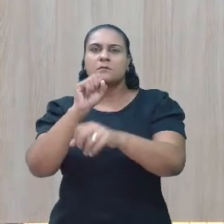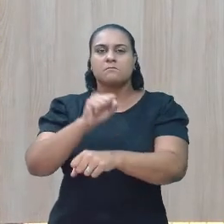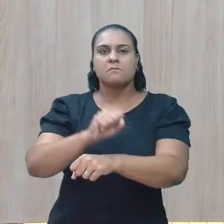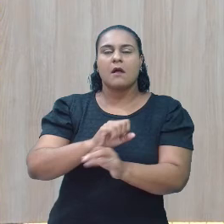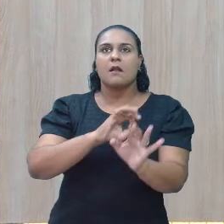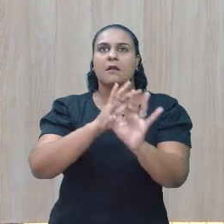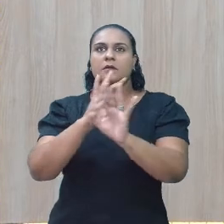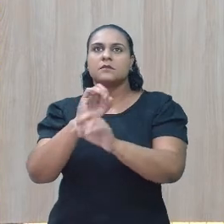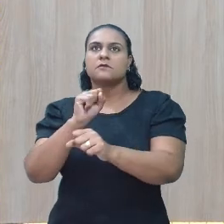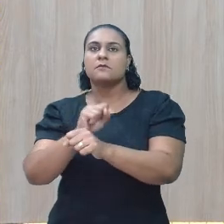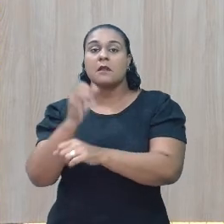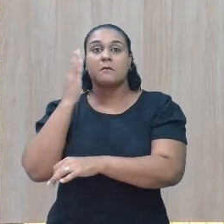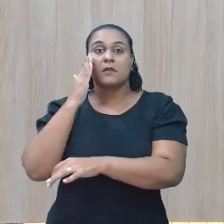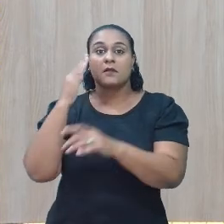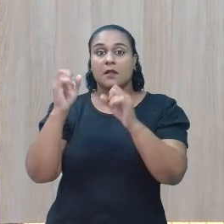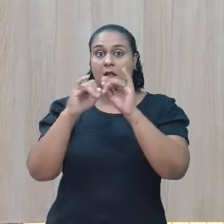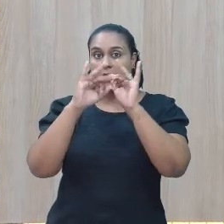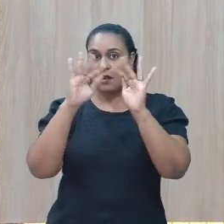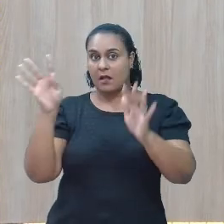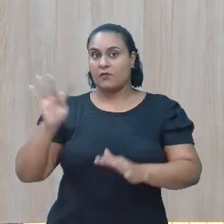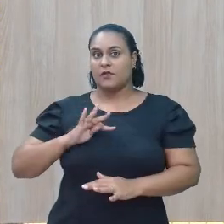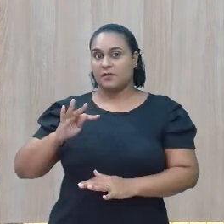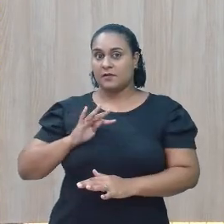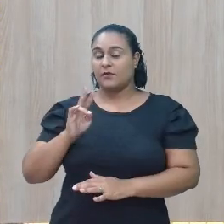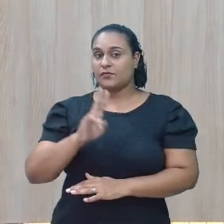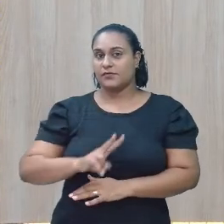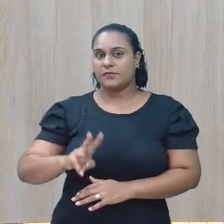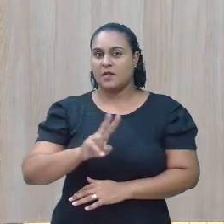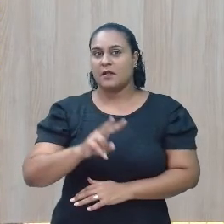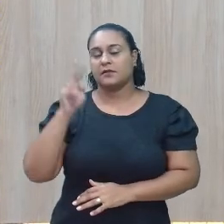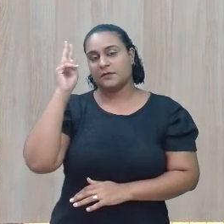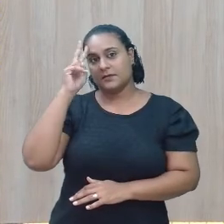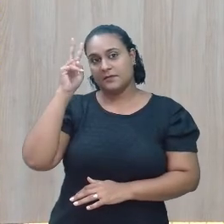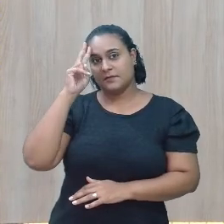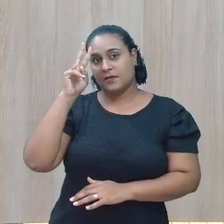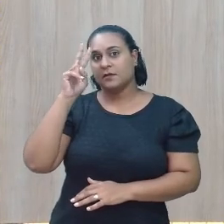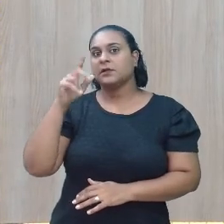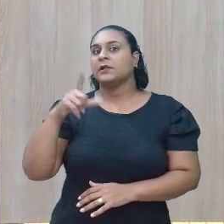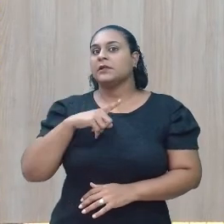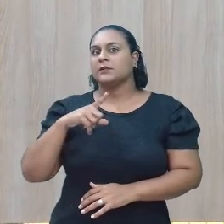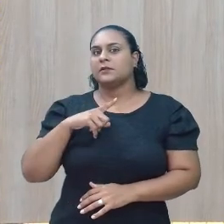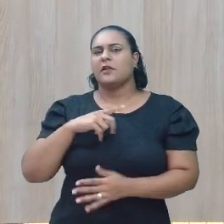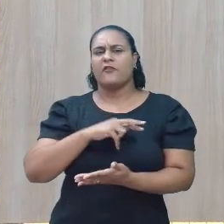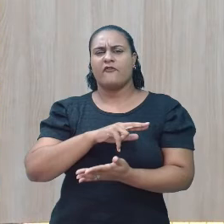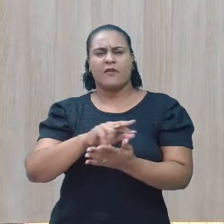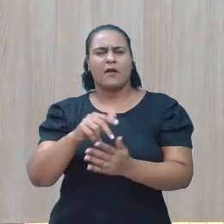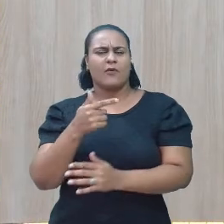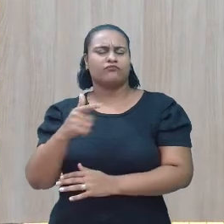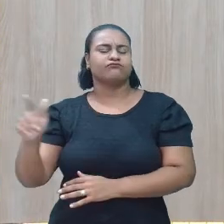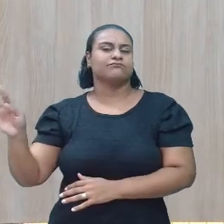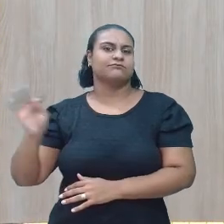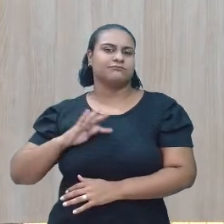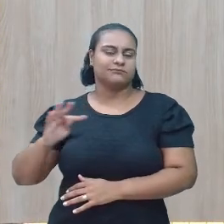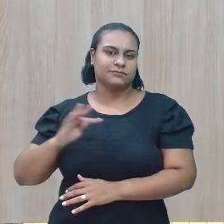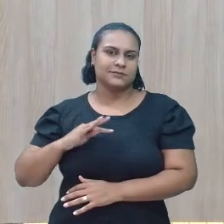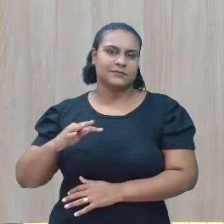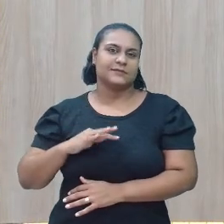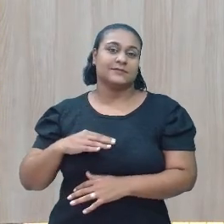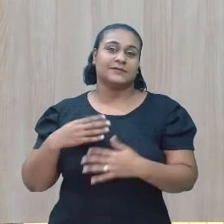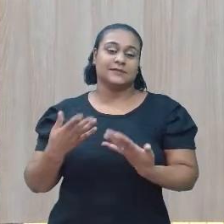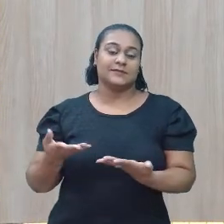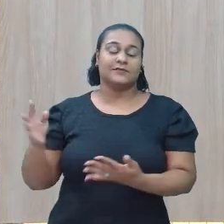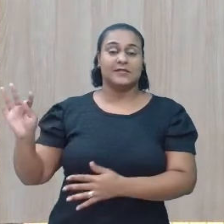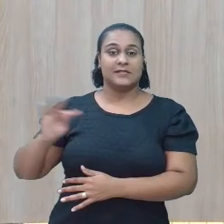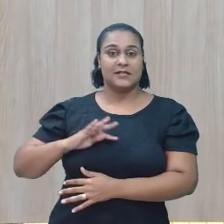uma das que eu utilizei aqui, né? Lembrando, como eu disse anteriormente, existem várias outras técnicas e essas